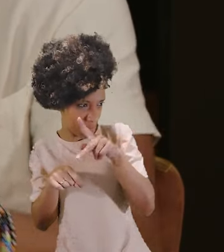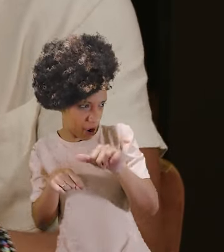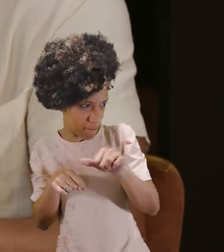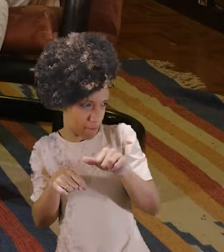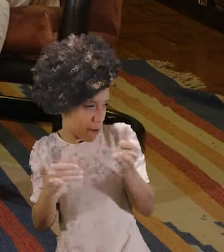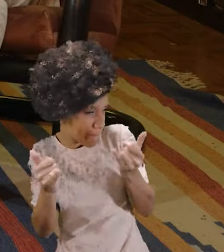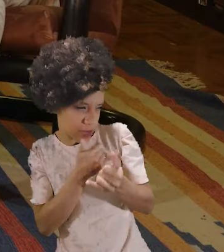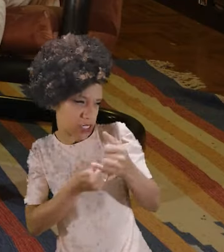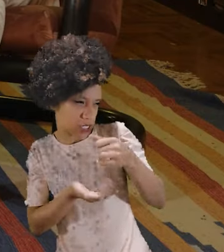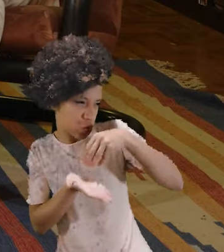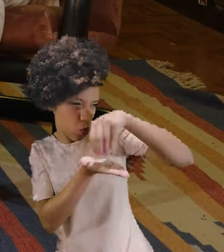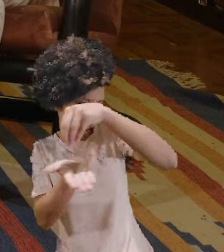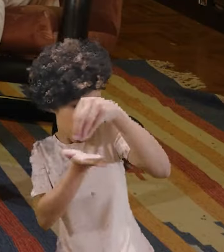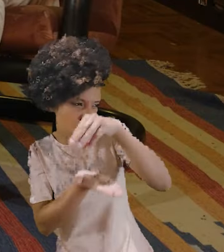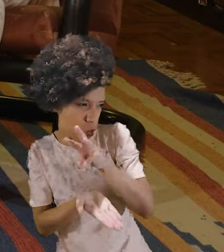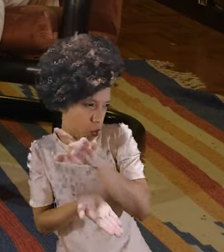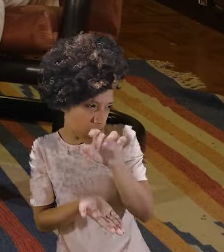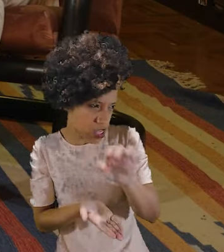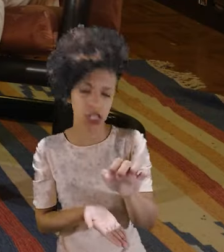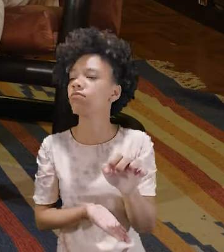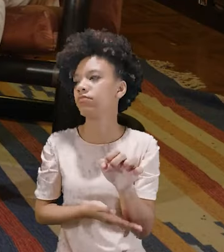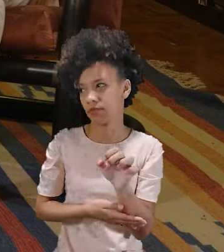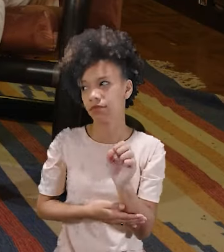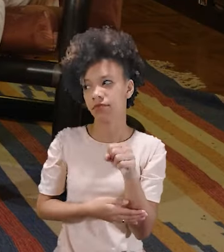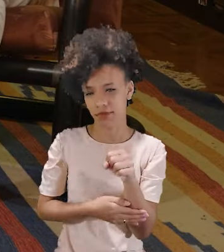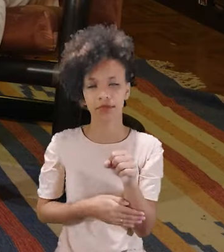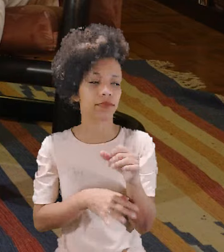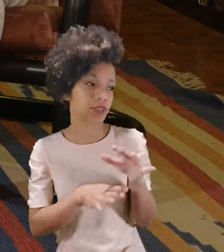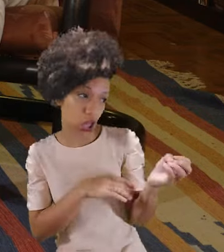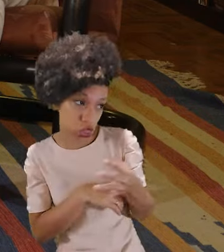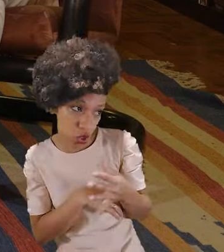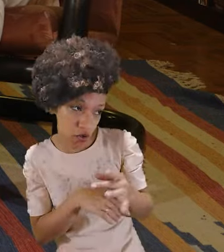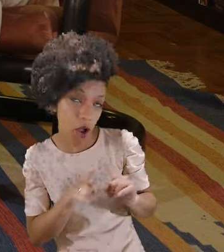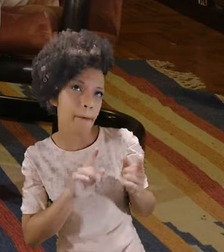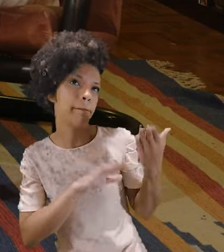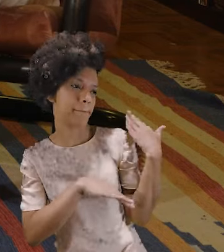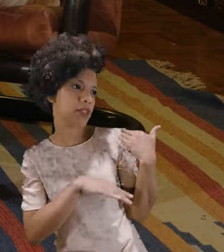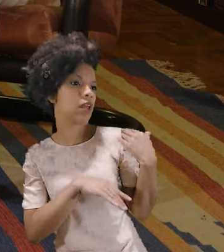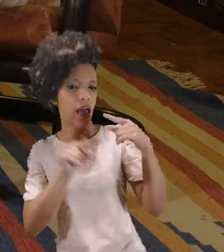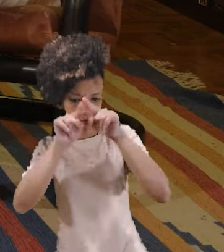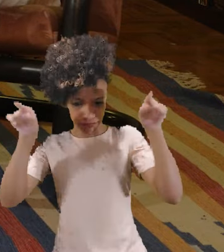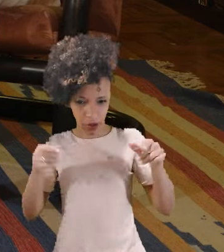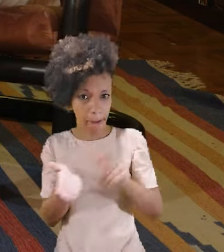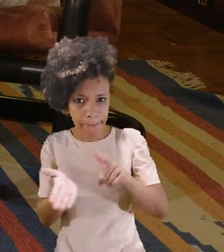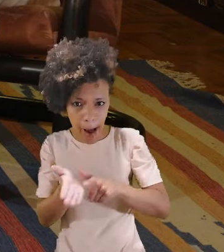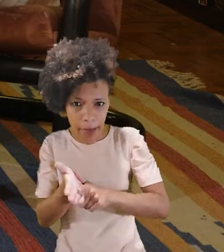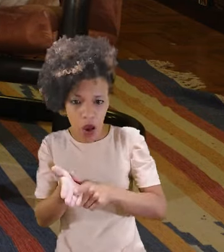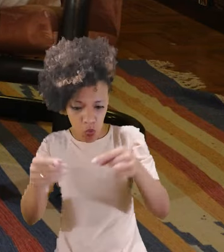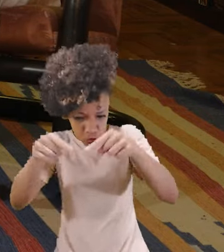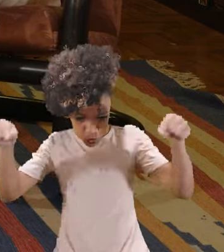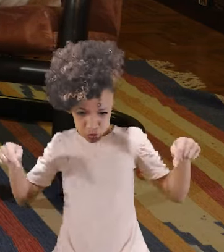que é tipos ao mapa você fica vendo isso é novo aí o antigamente era é um mapa mesmo